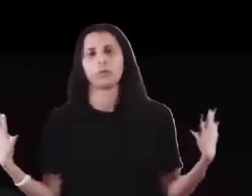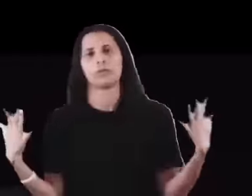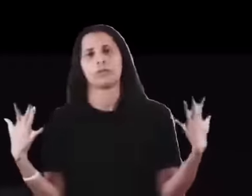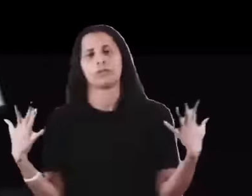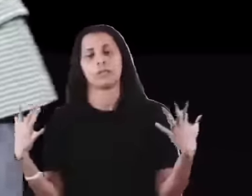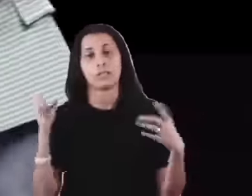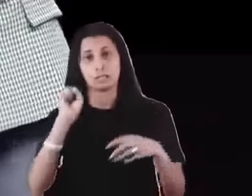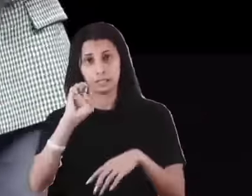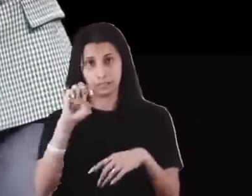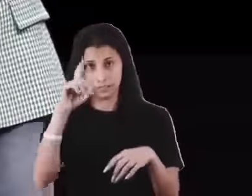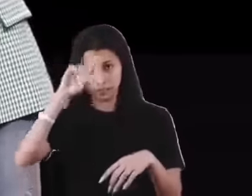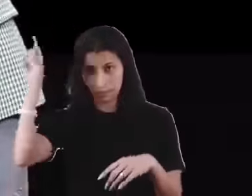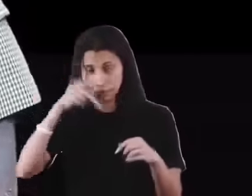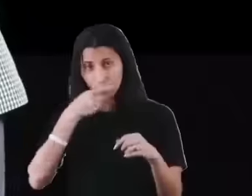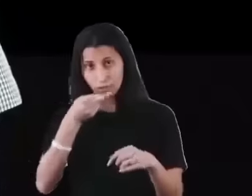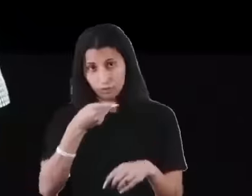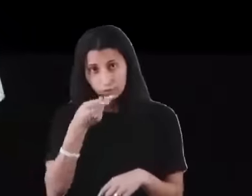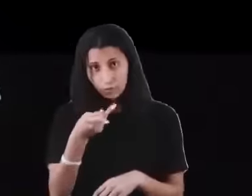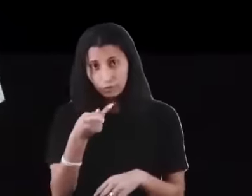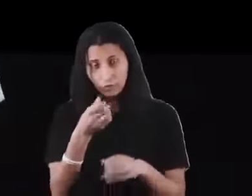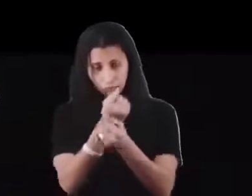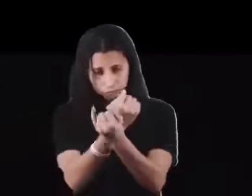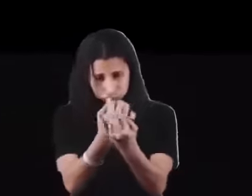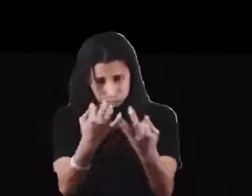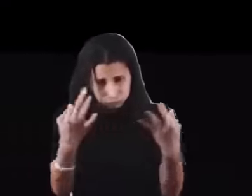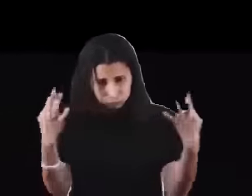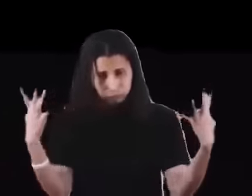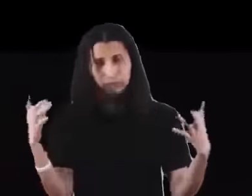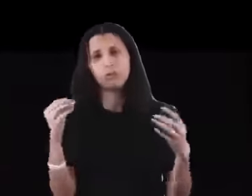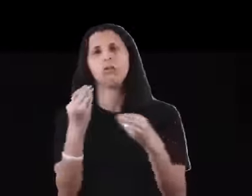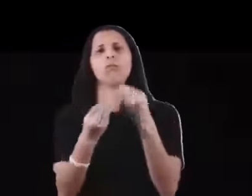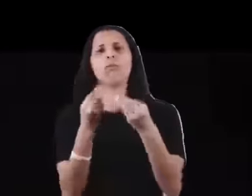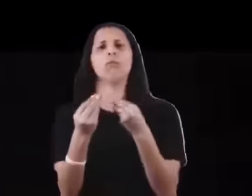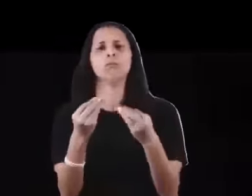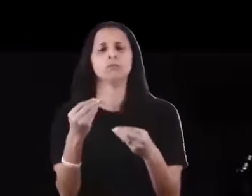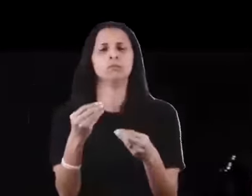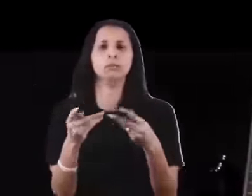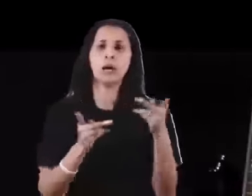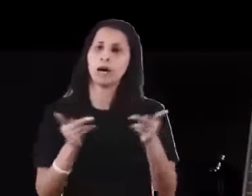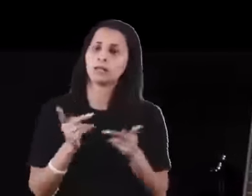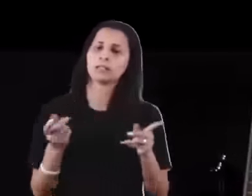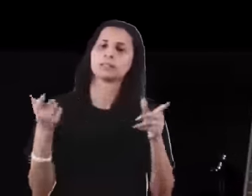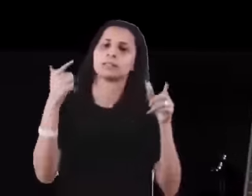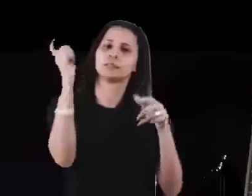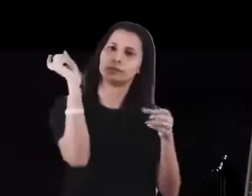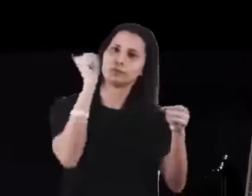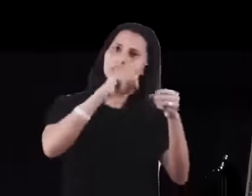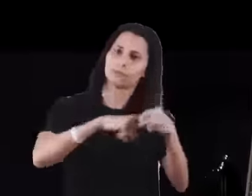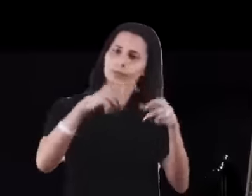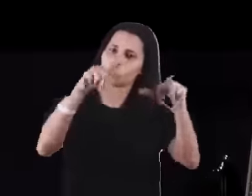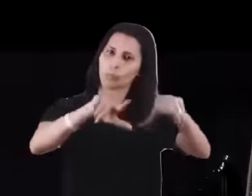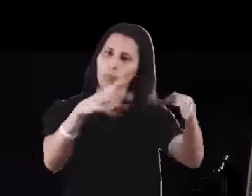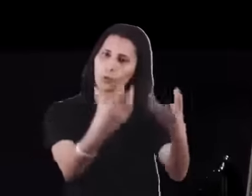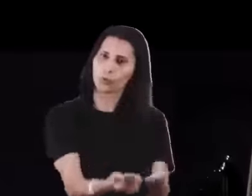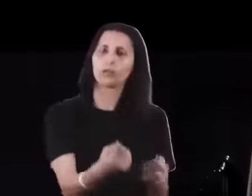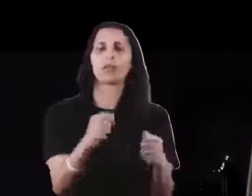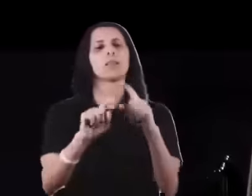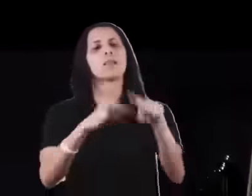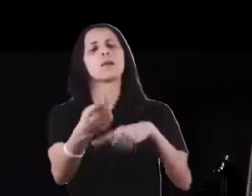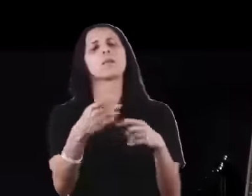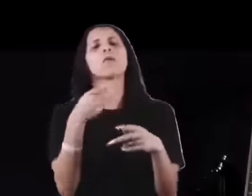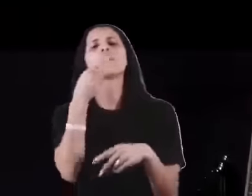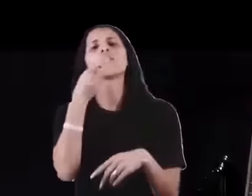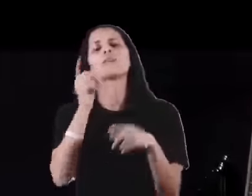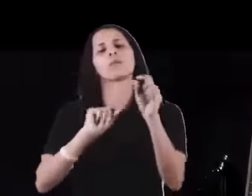Deus disse que ia multiplicar a descendência de Ismael como é que quando ela vai de novo para o deserto ela tá se quero morrer vou